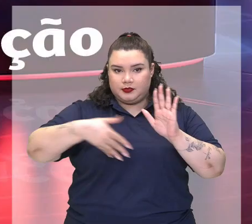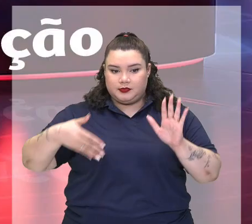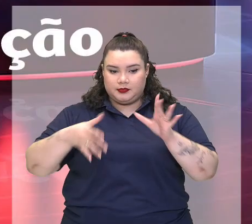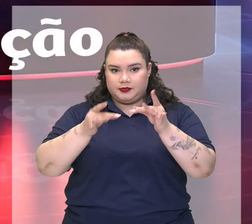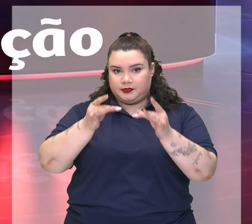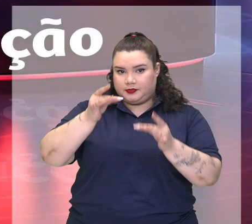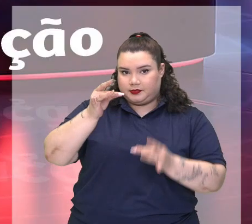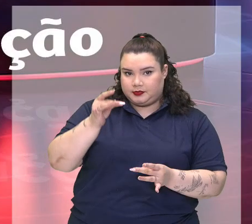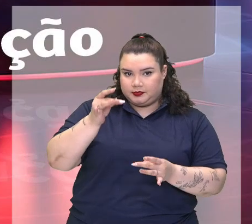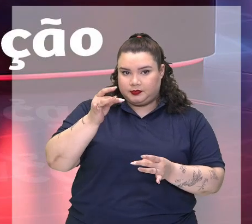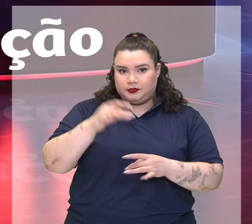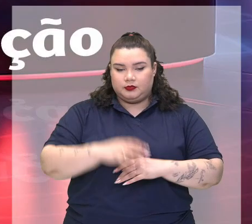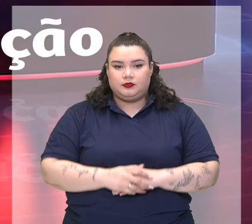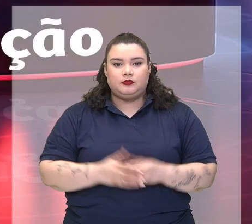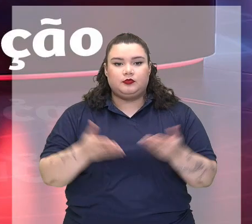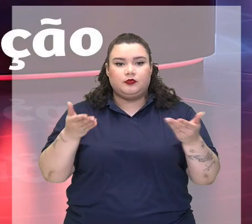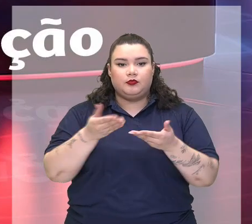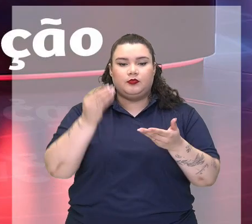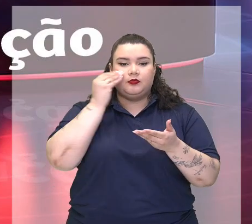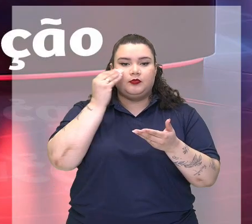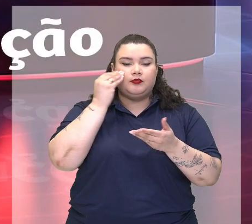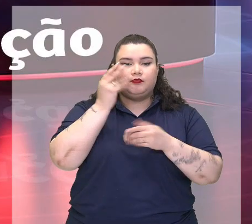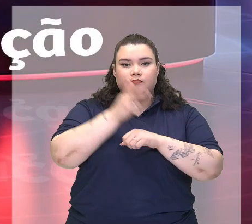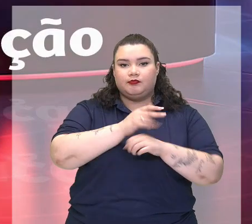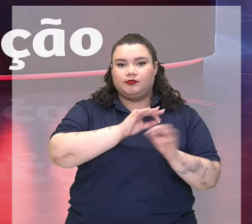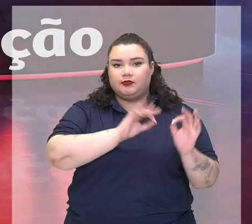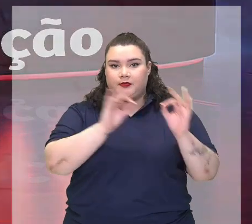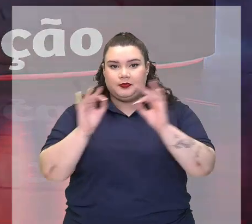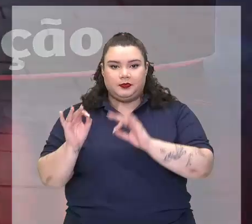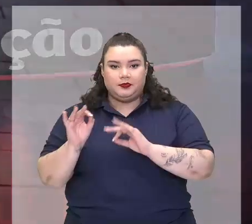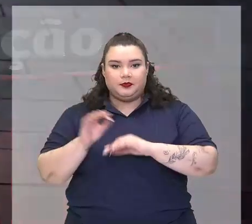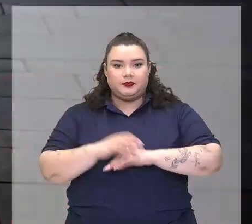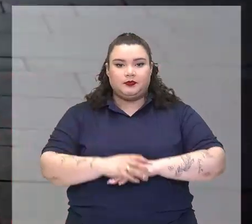de hoje, assistam a um documentário.